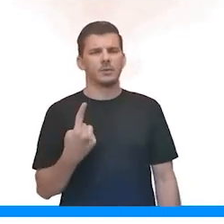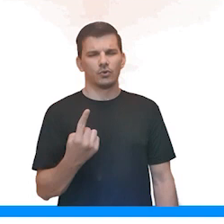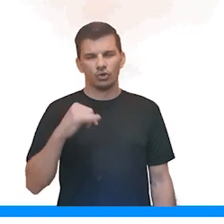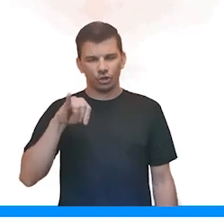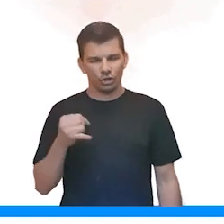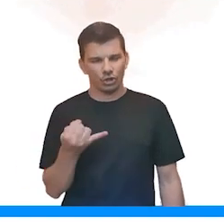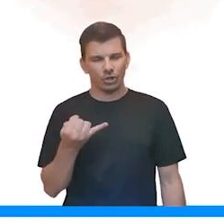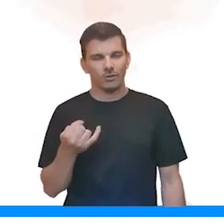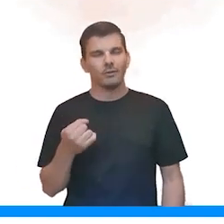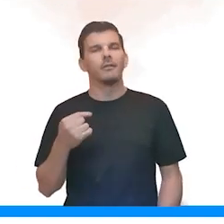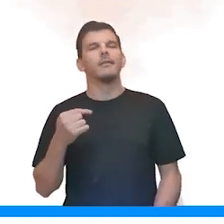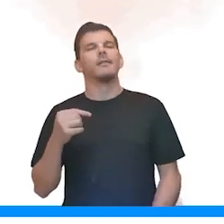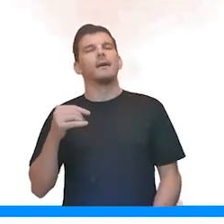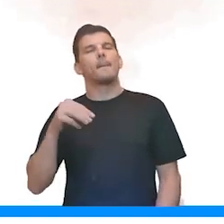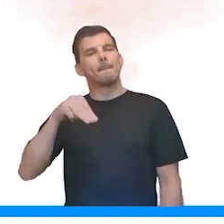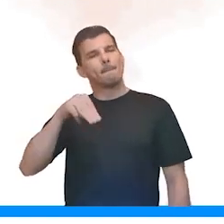8,31